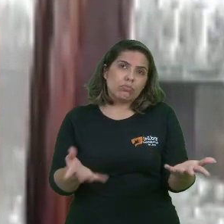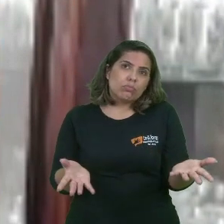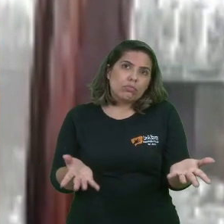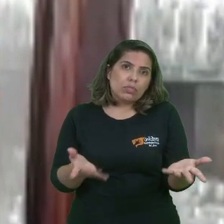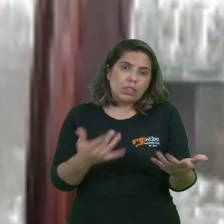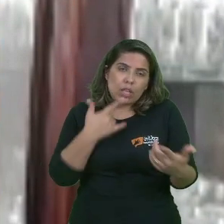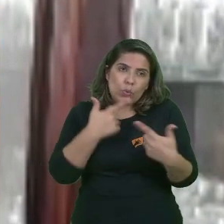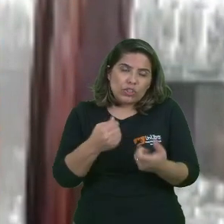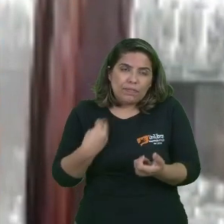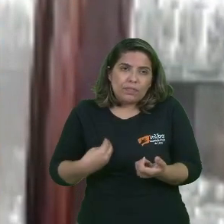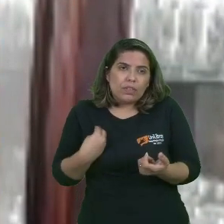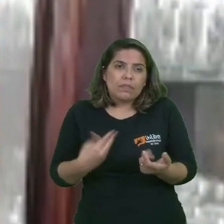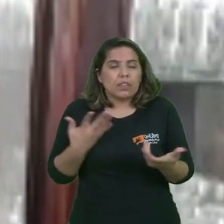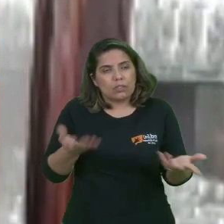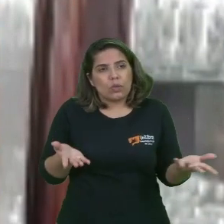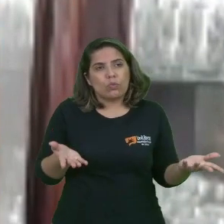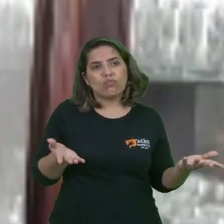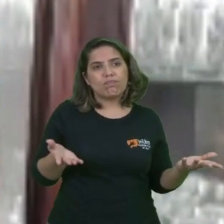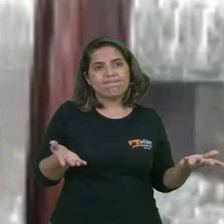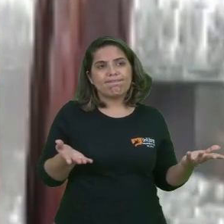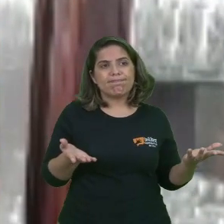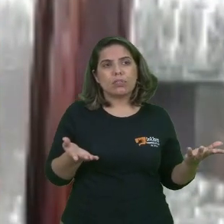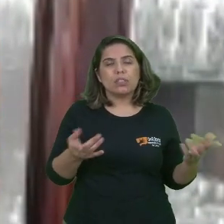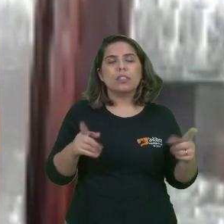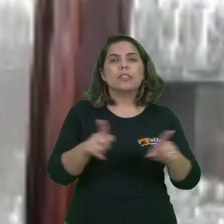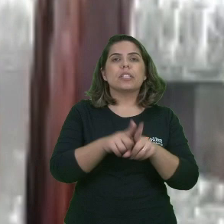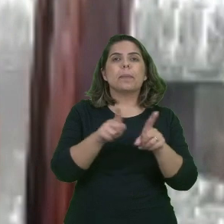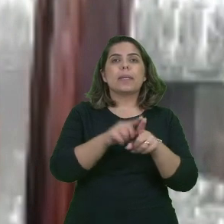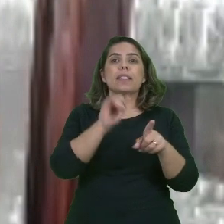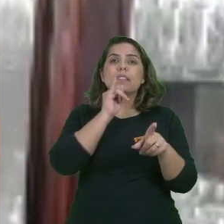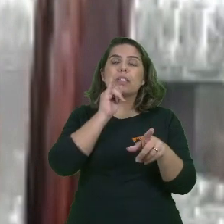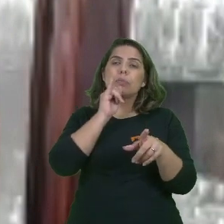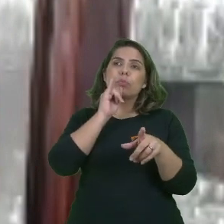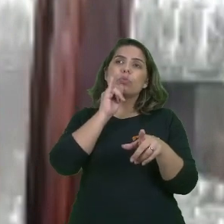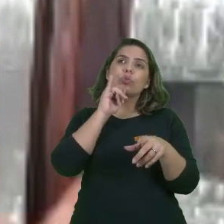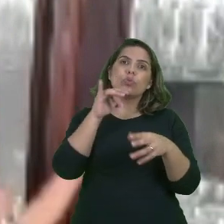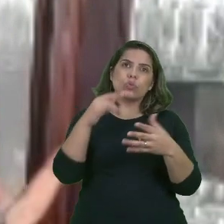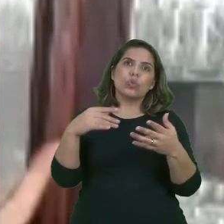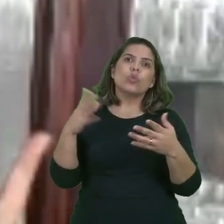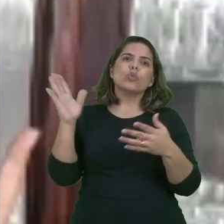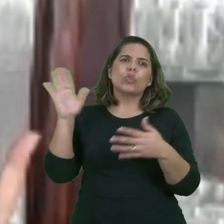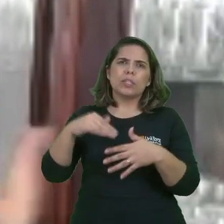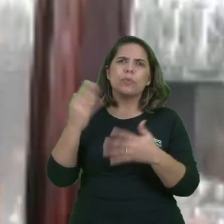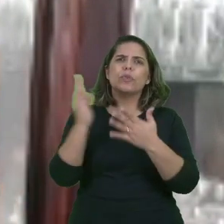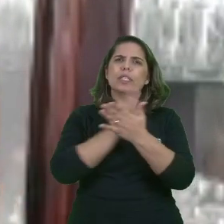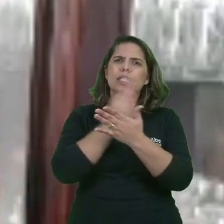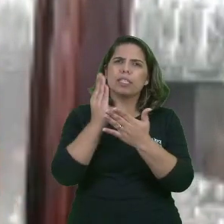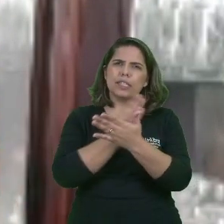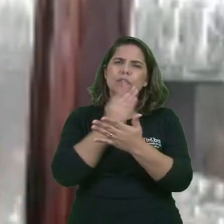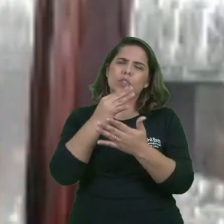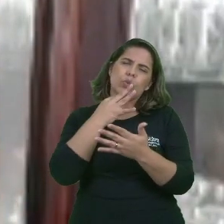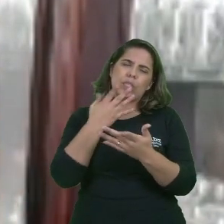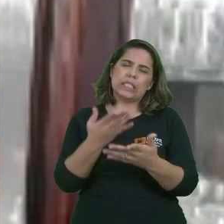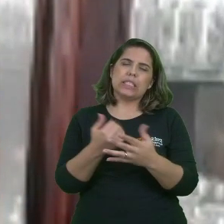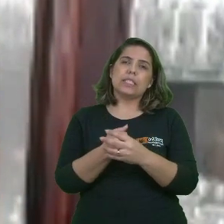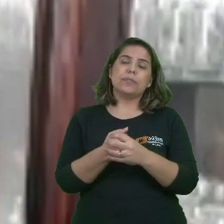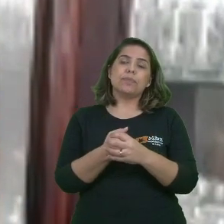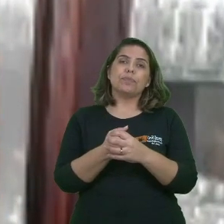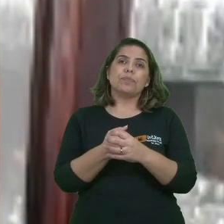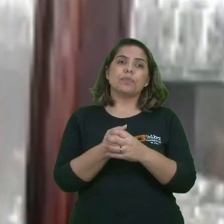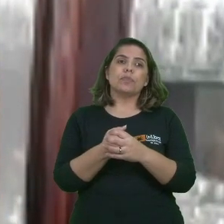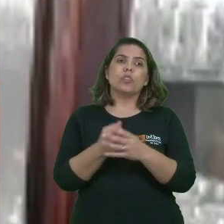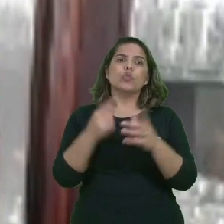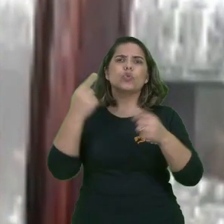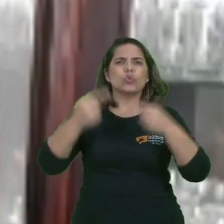e também exemplo não estou sempre sorrindo Você conhece nós